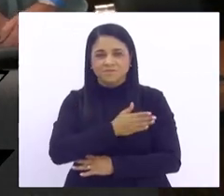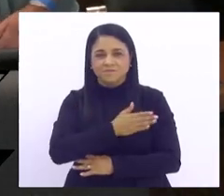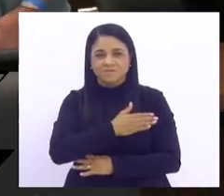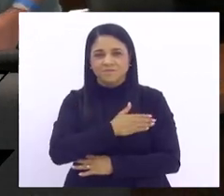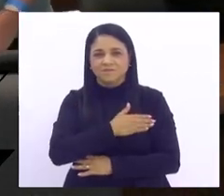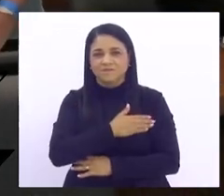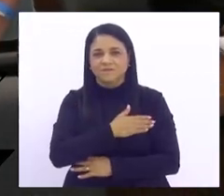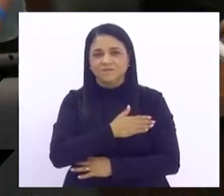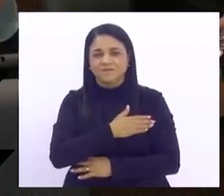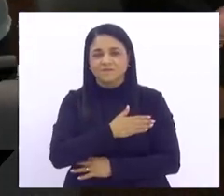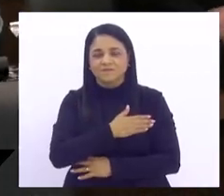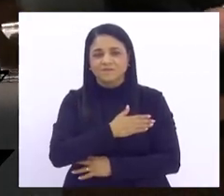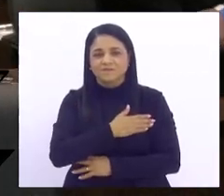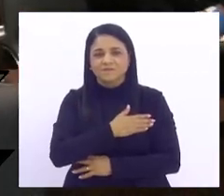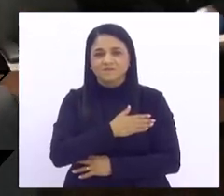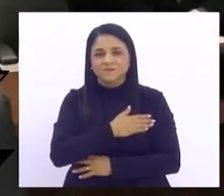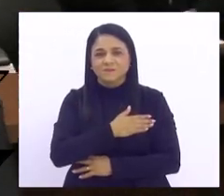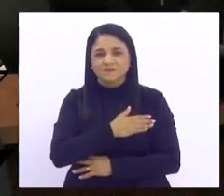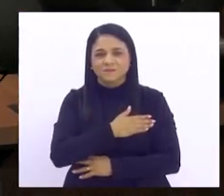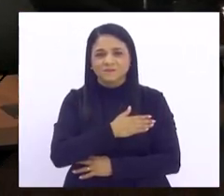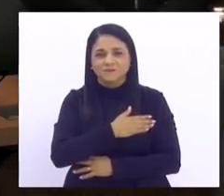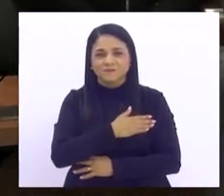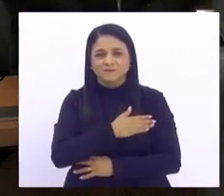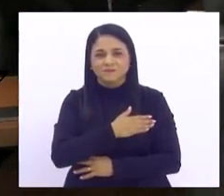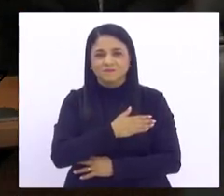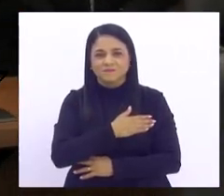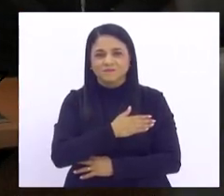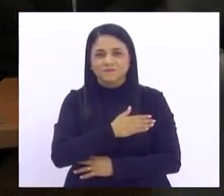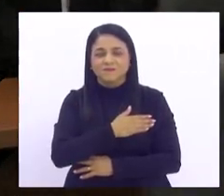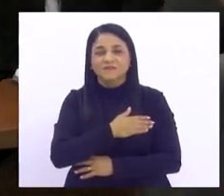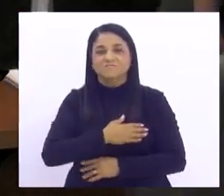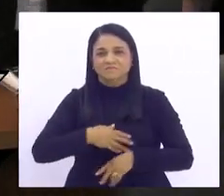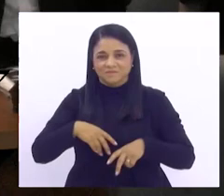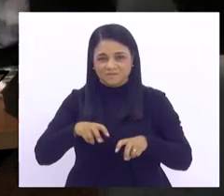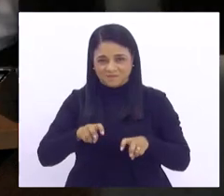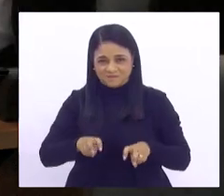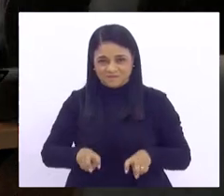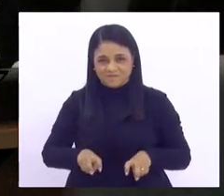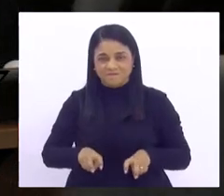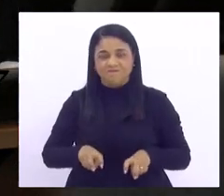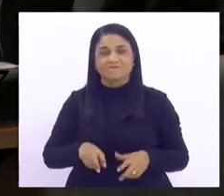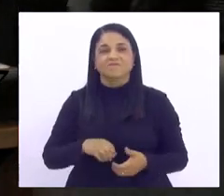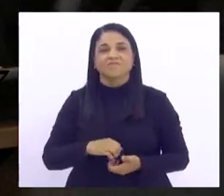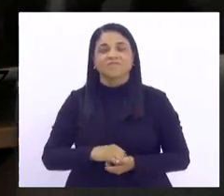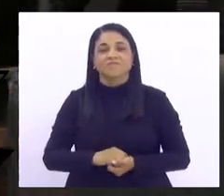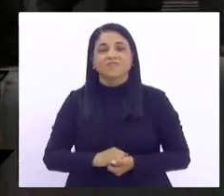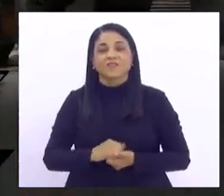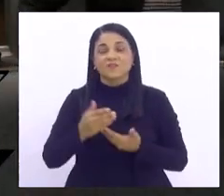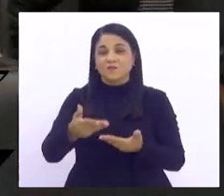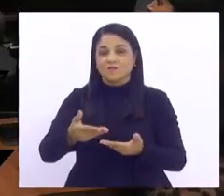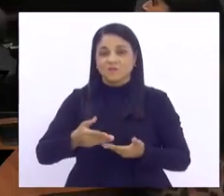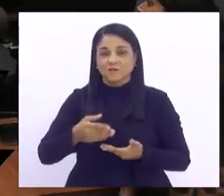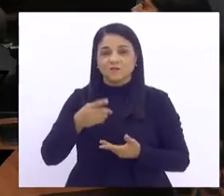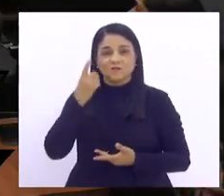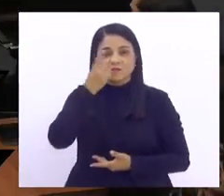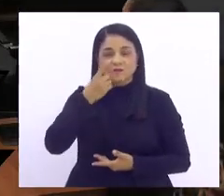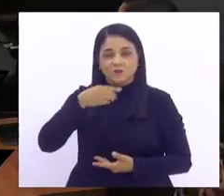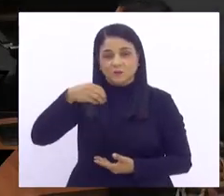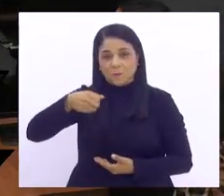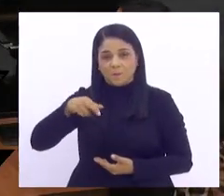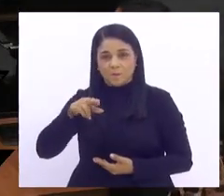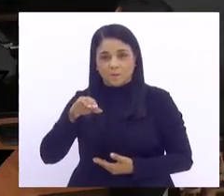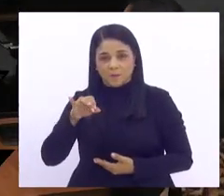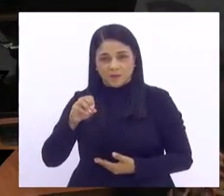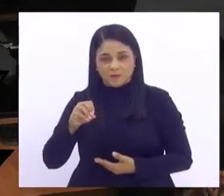Sentar. Convido o deputado Márcio Galberto